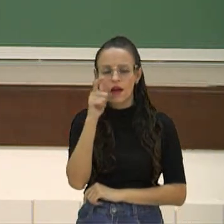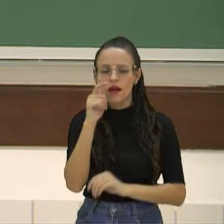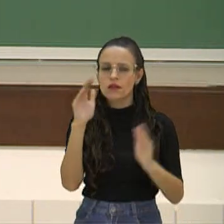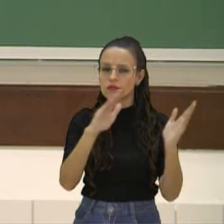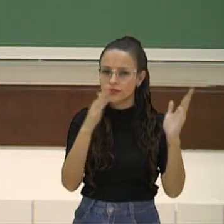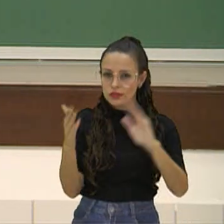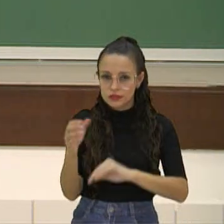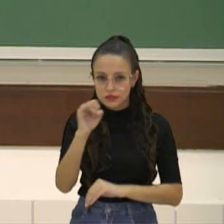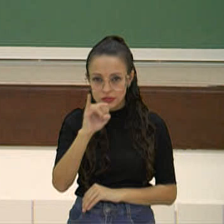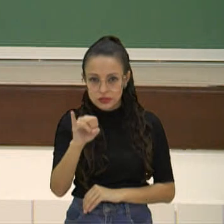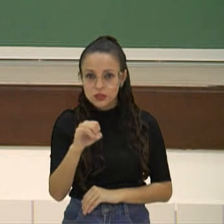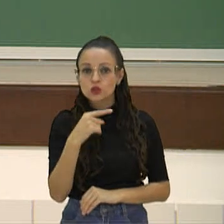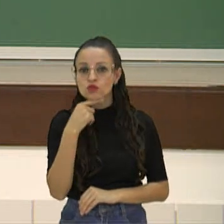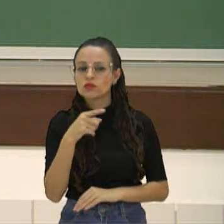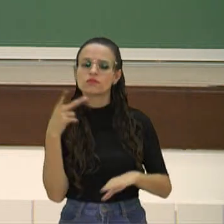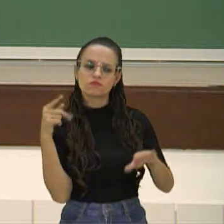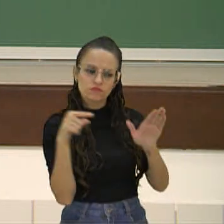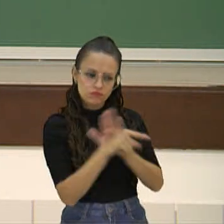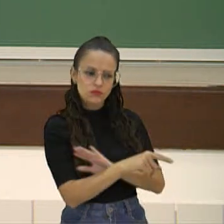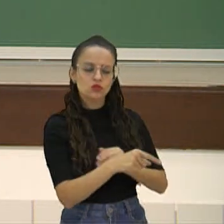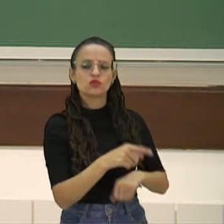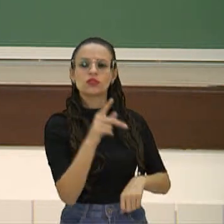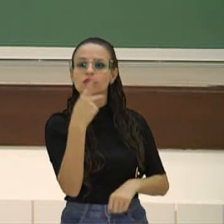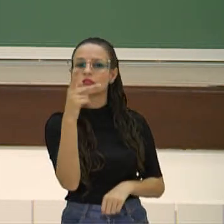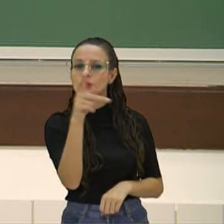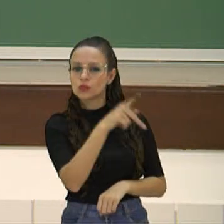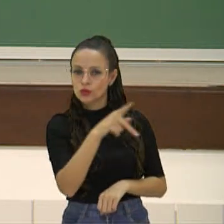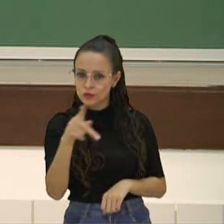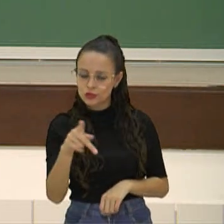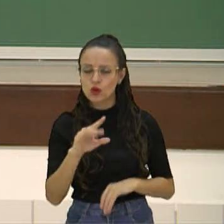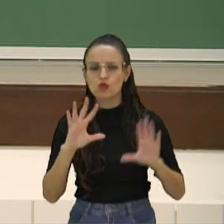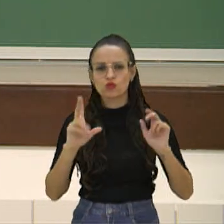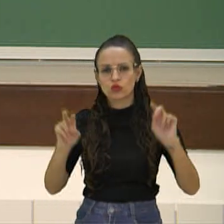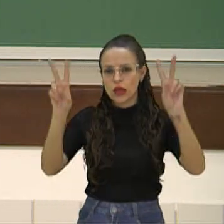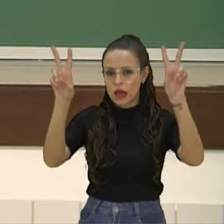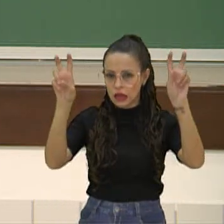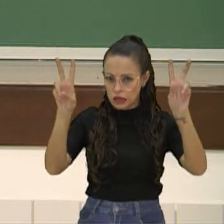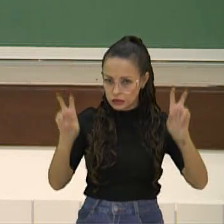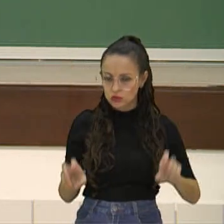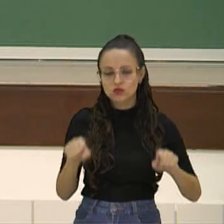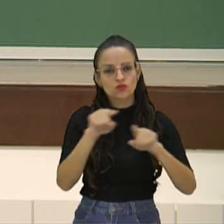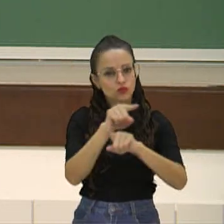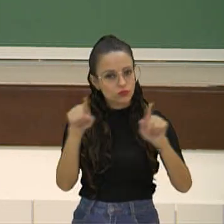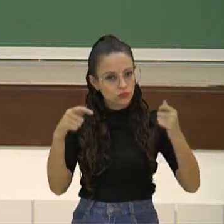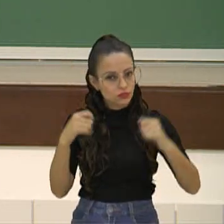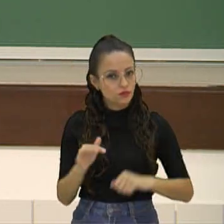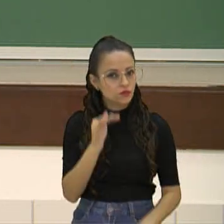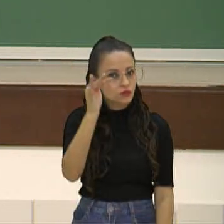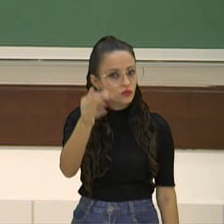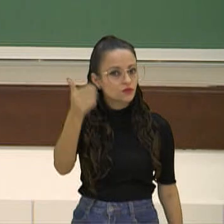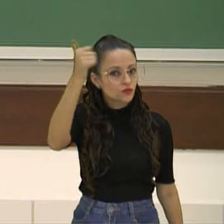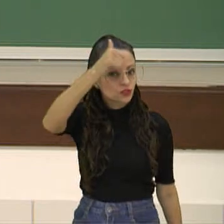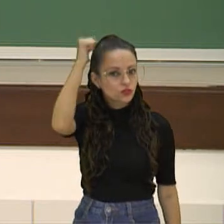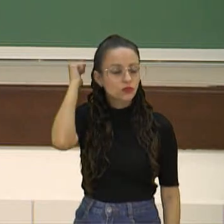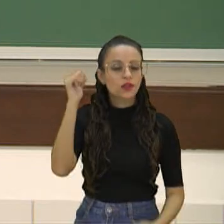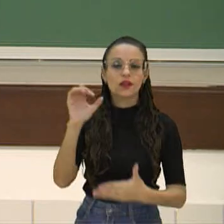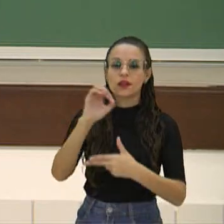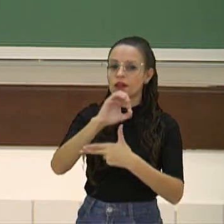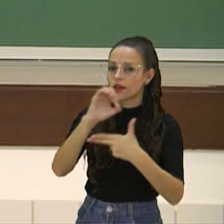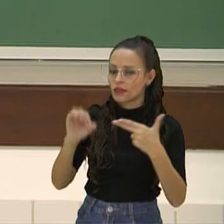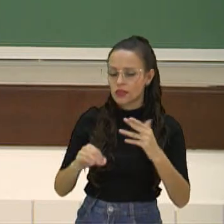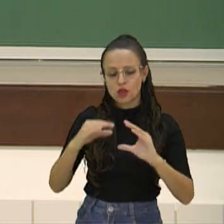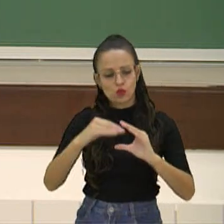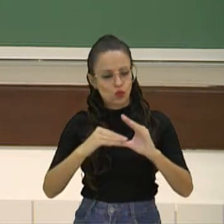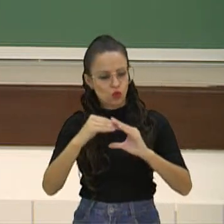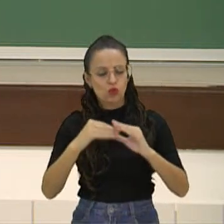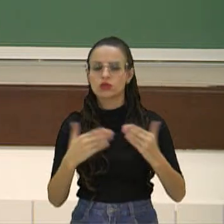teu professor, não deixe de aprender, de se aprofundar. Todos esses assuntos você vai precisar para um vestibular, para um Enem, para um concurso público, para alguma